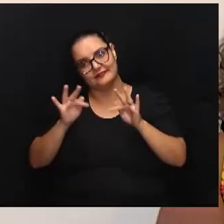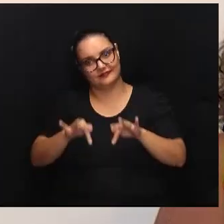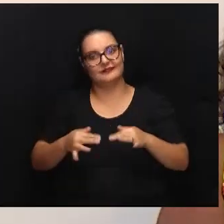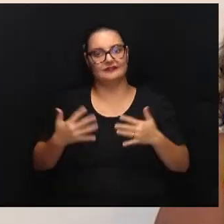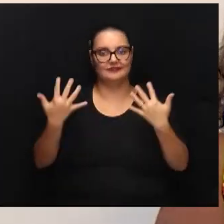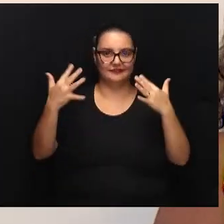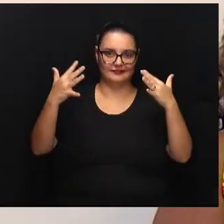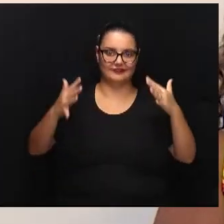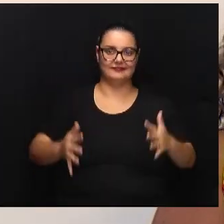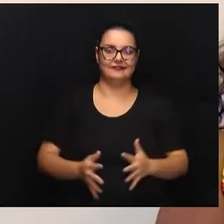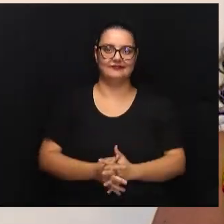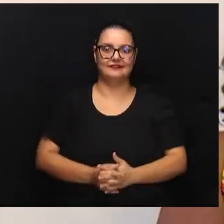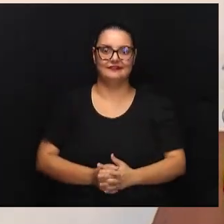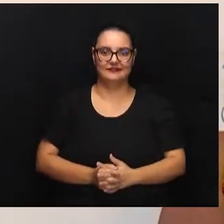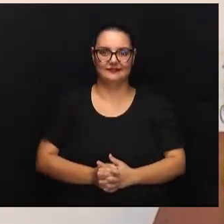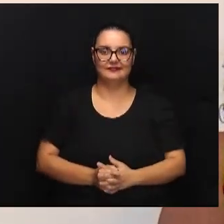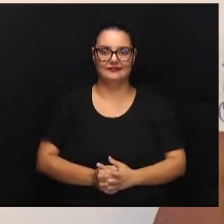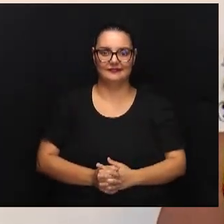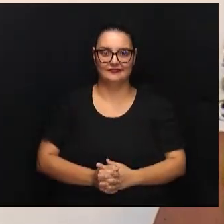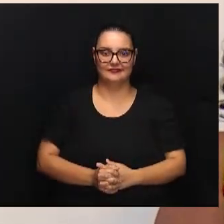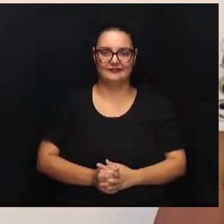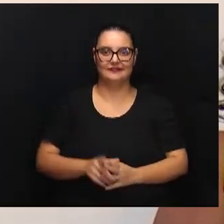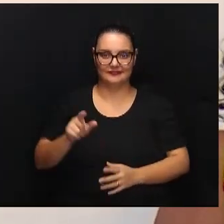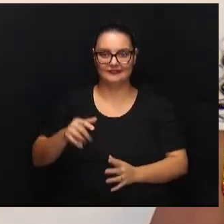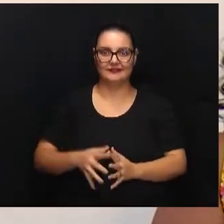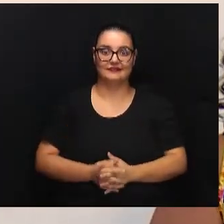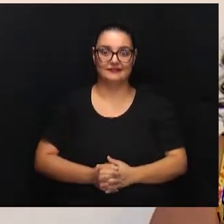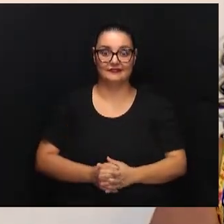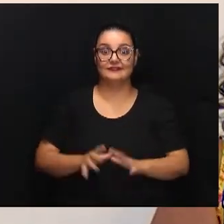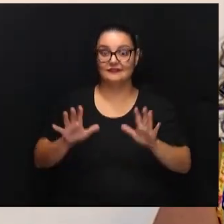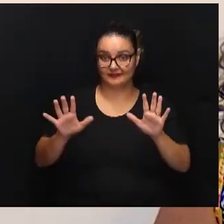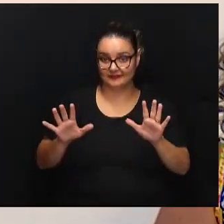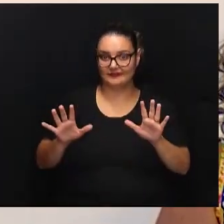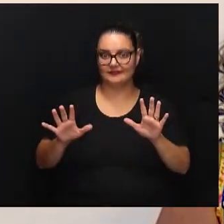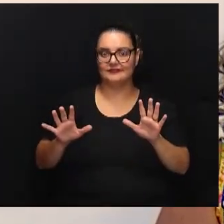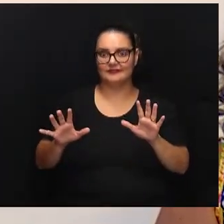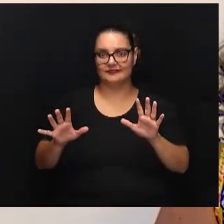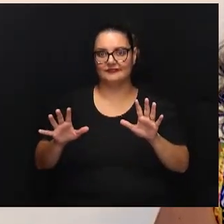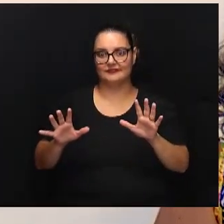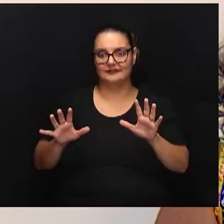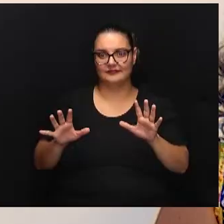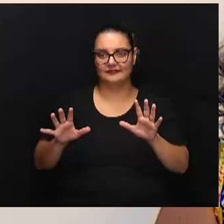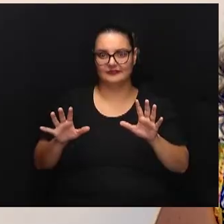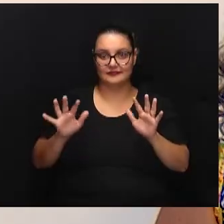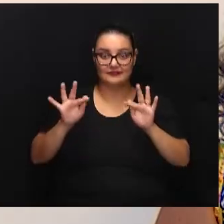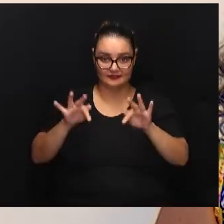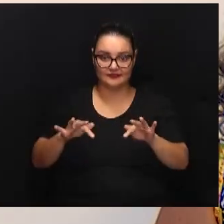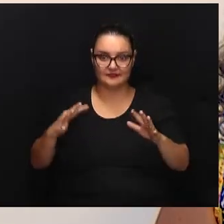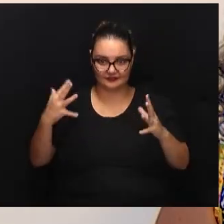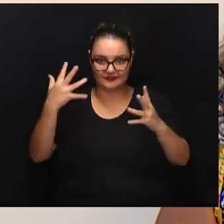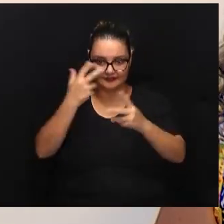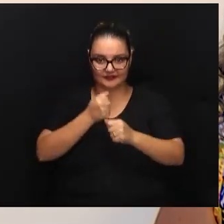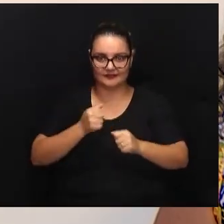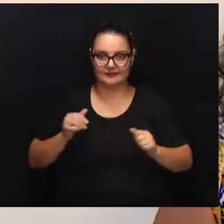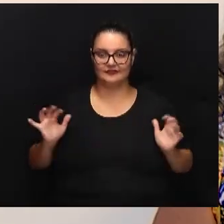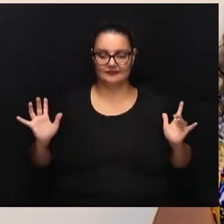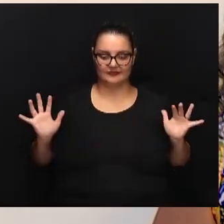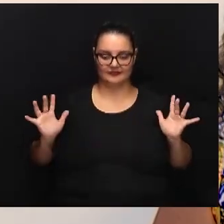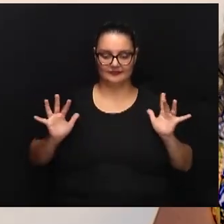É isso. Só para terminar bonitão, eu vou pedir para todo mundo vir aqui para frente para a gente tirar uma